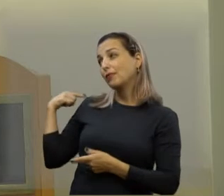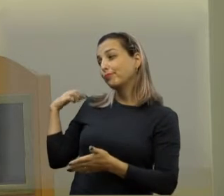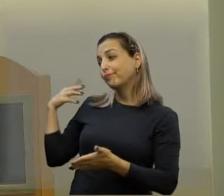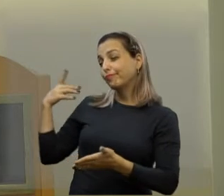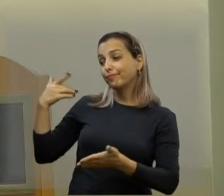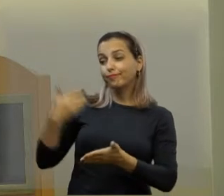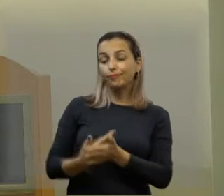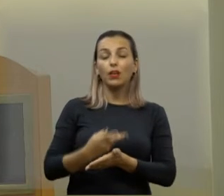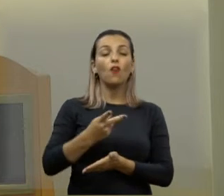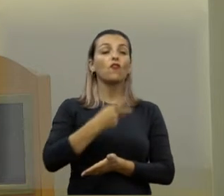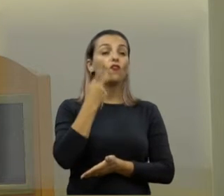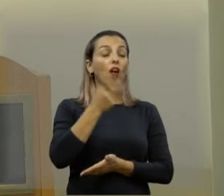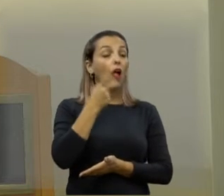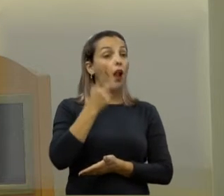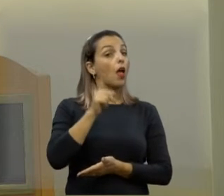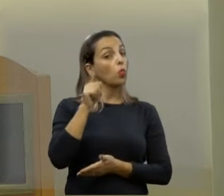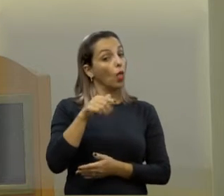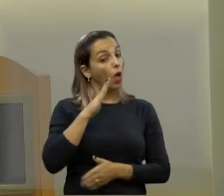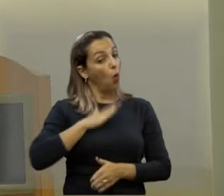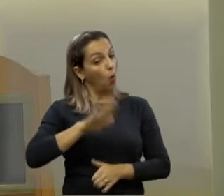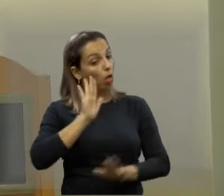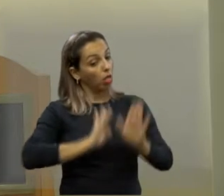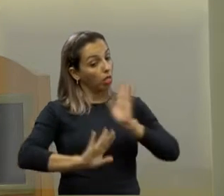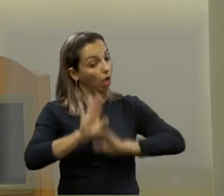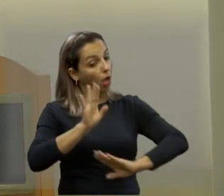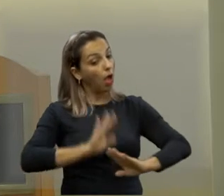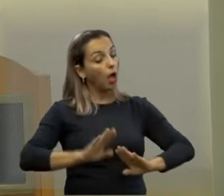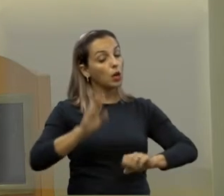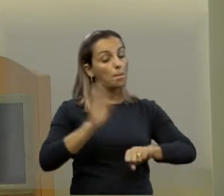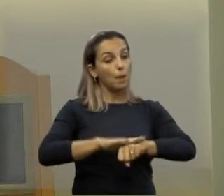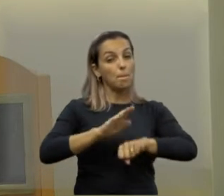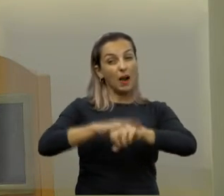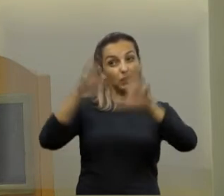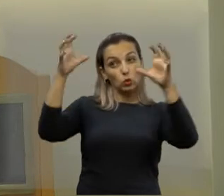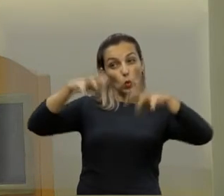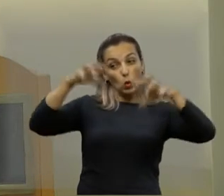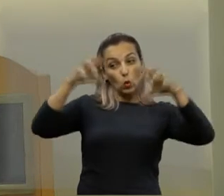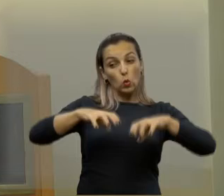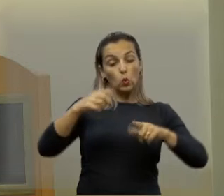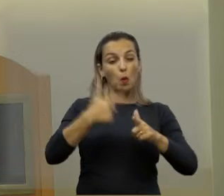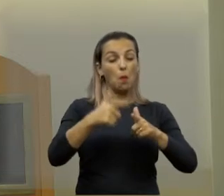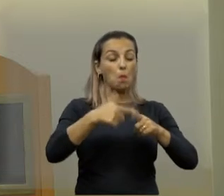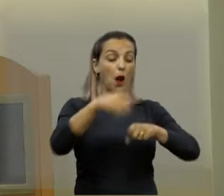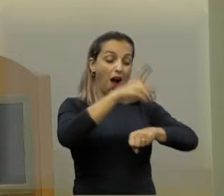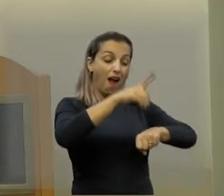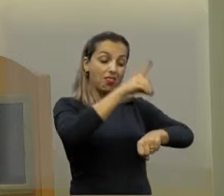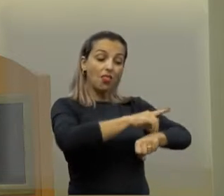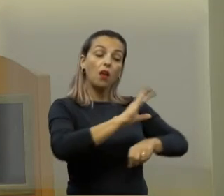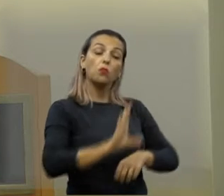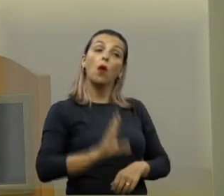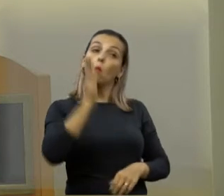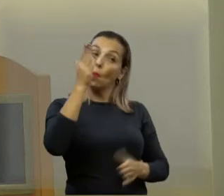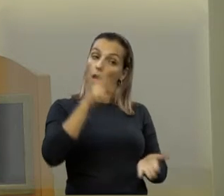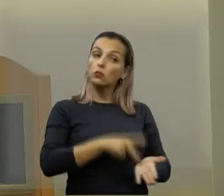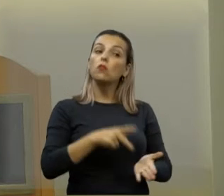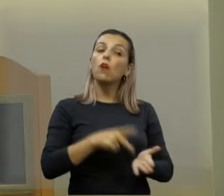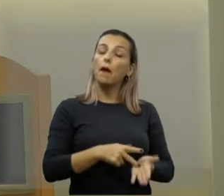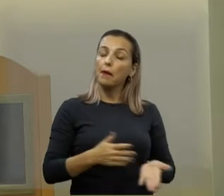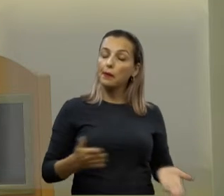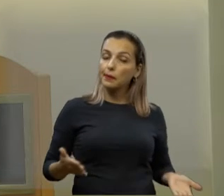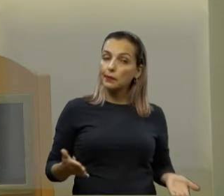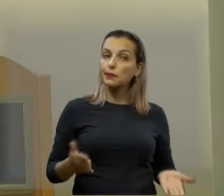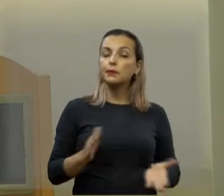o que eu venho dizendo aqui a gente cuidado que vai chegar época da chuva a dengue que tá acontecendo né gente tá acontecendo